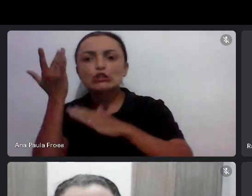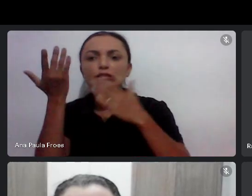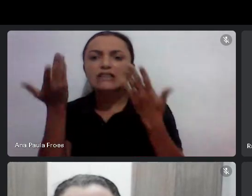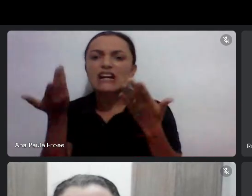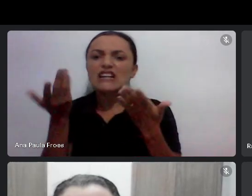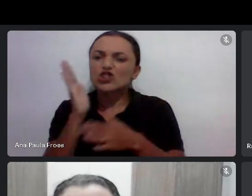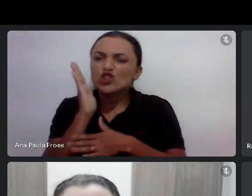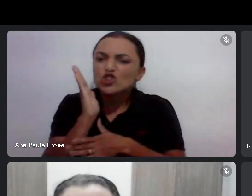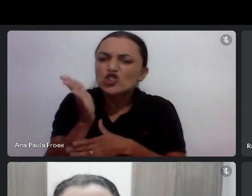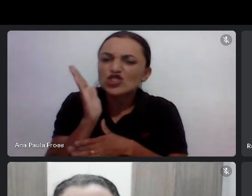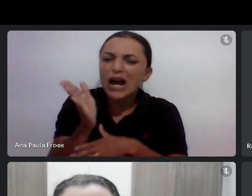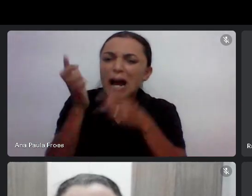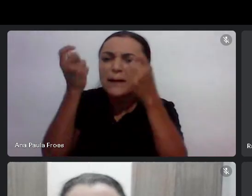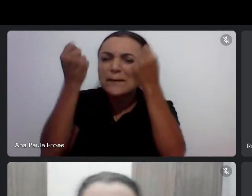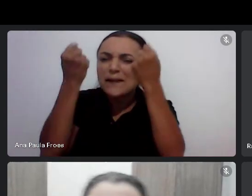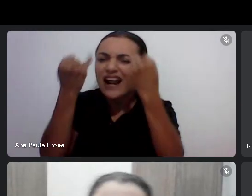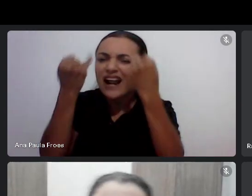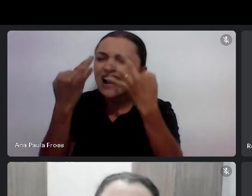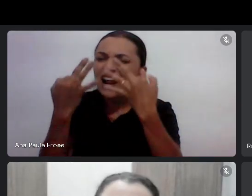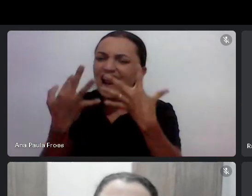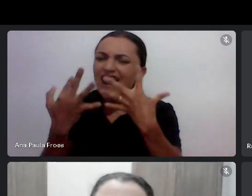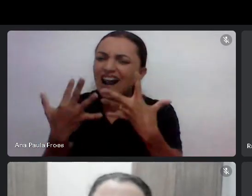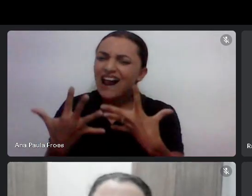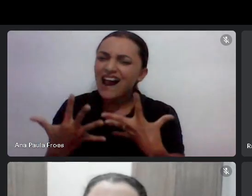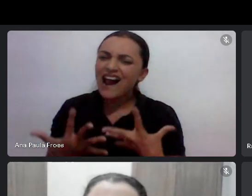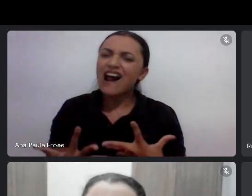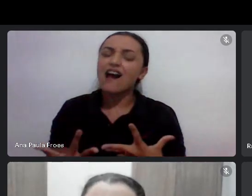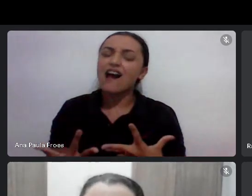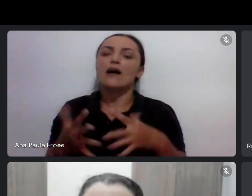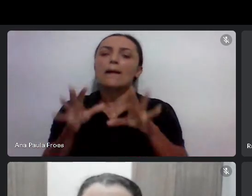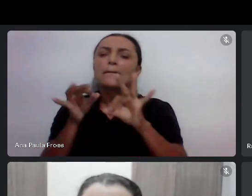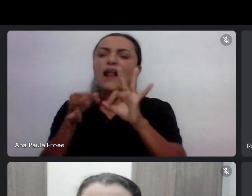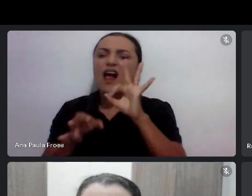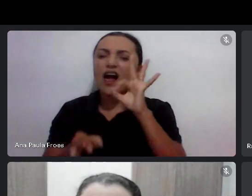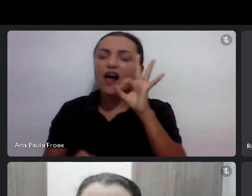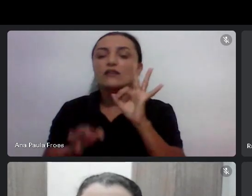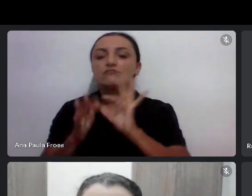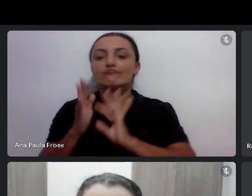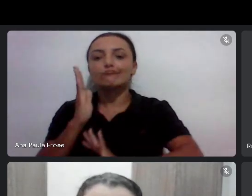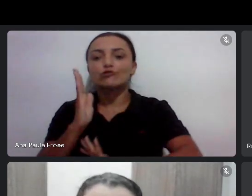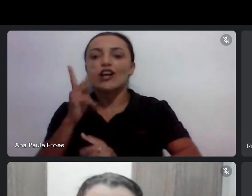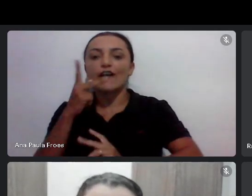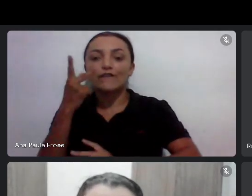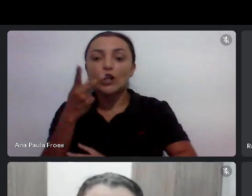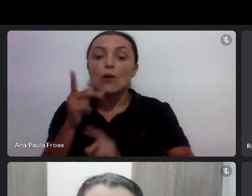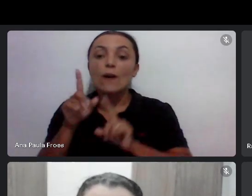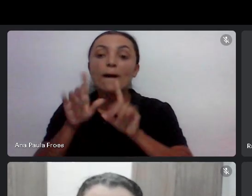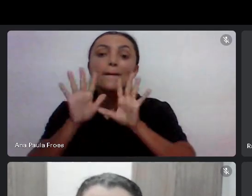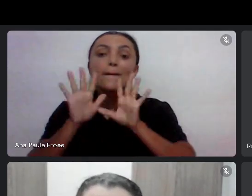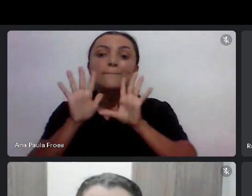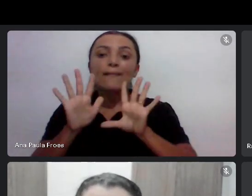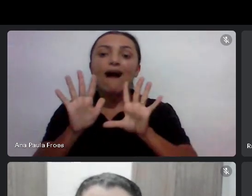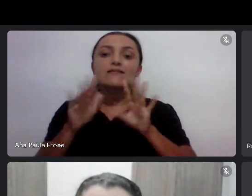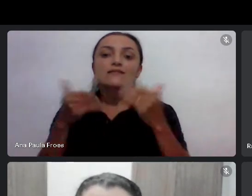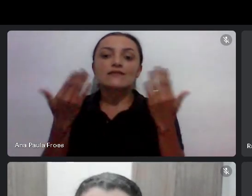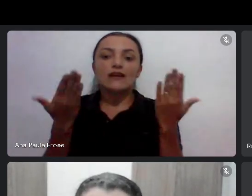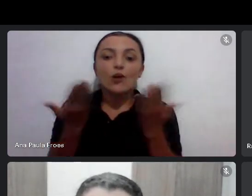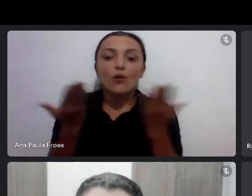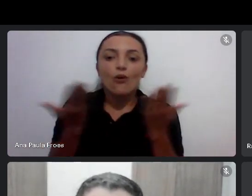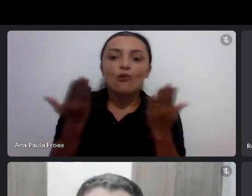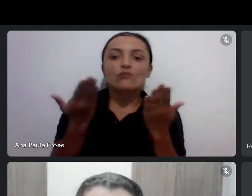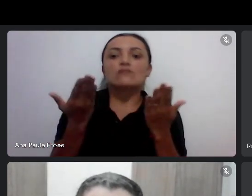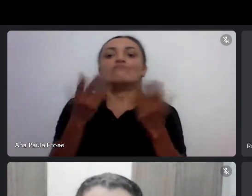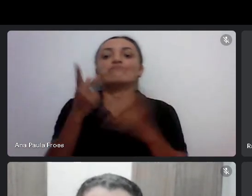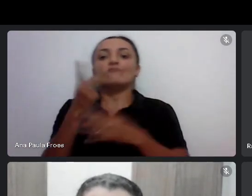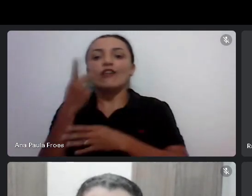porque lei ela já existe. Agora mesmo eu estava comentando sobre o decreto 2005, e muita coisa que está no decreto nem saiu